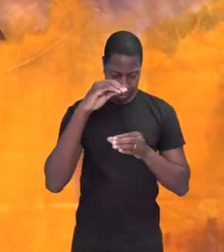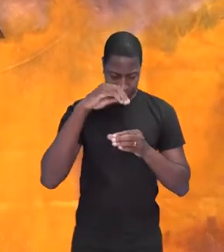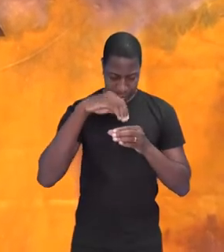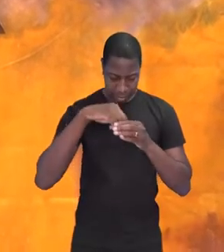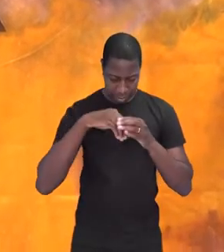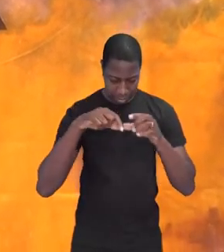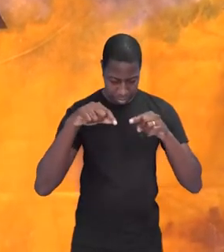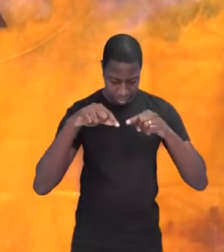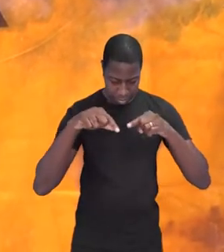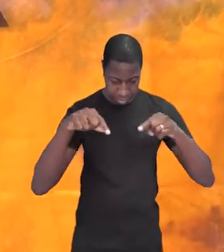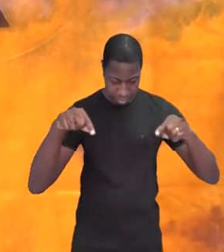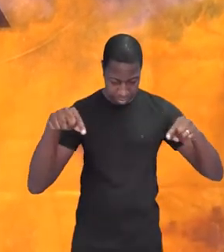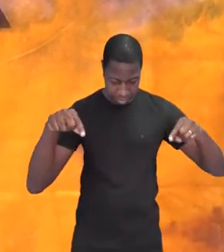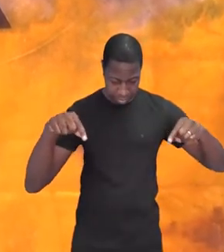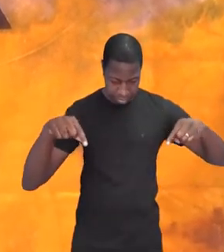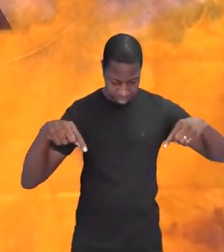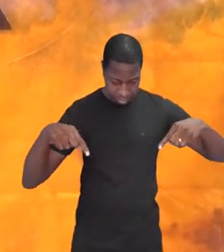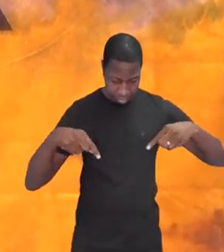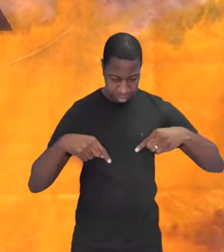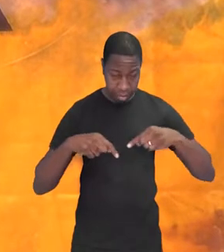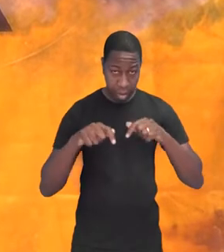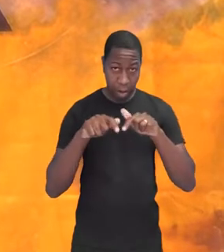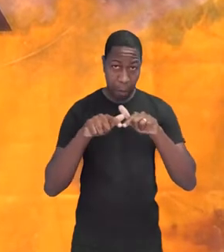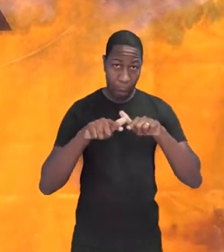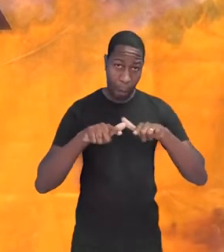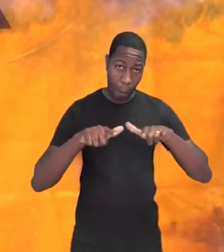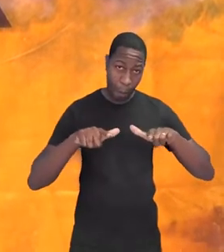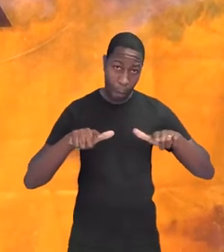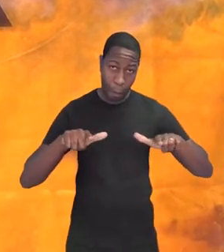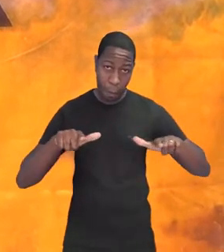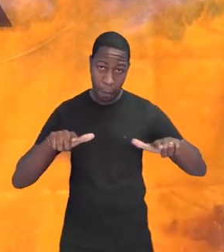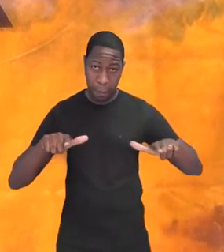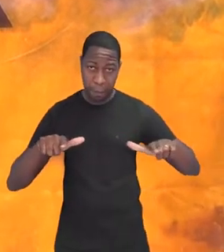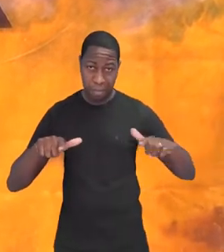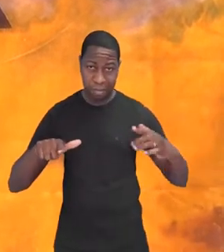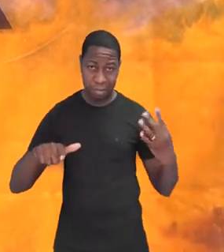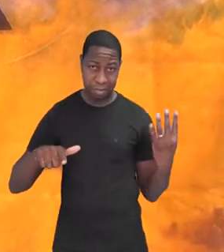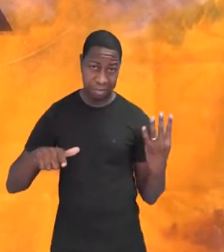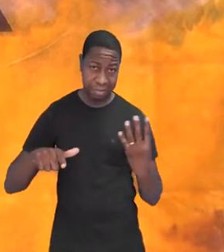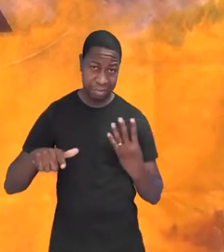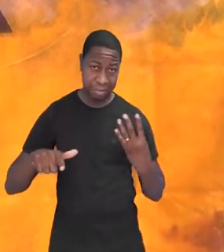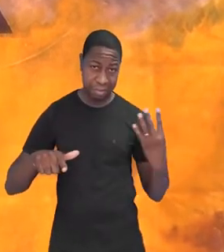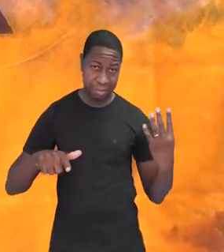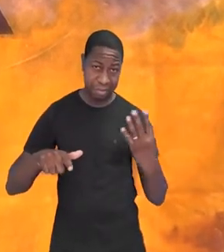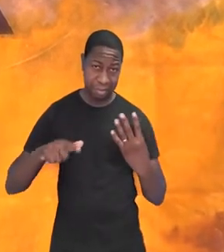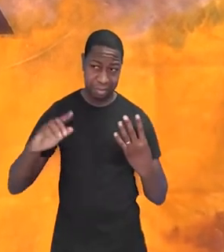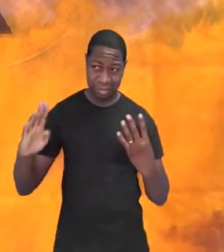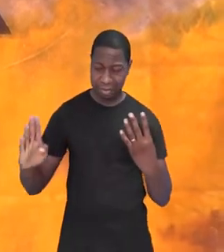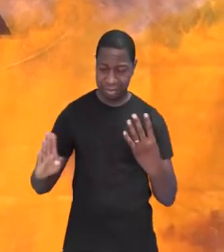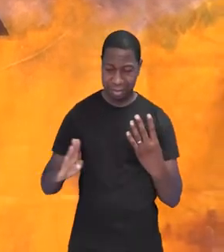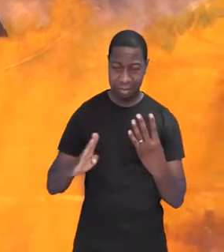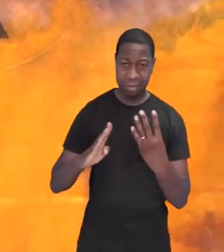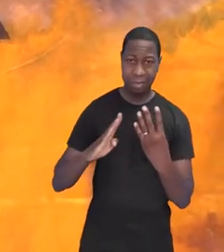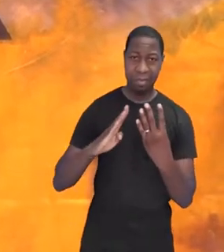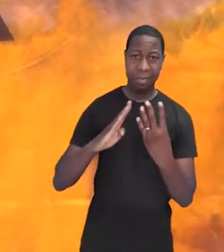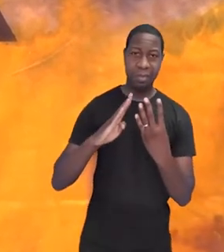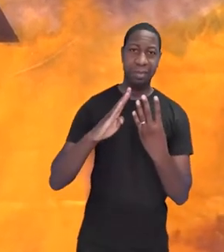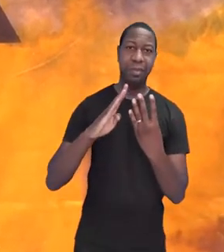vazia. Nós fomos ver quatro irmãos morando na